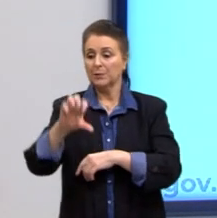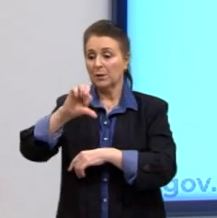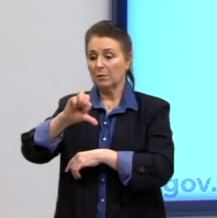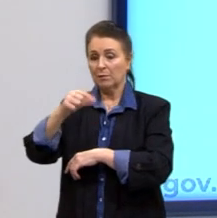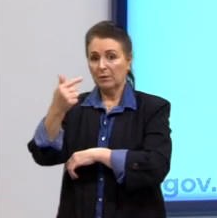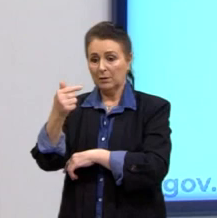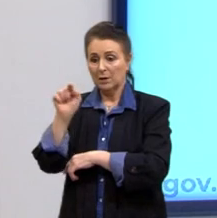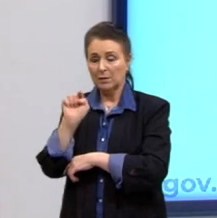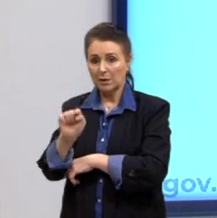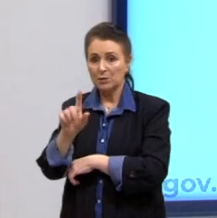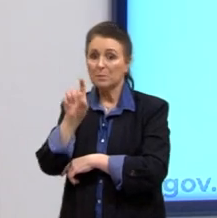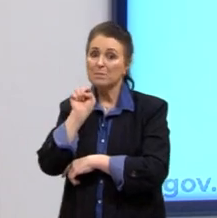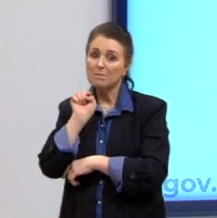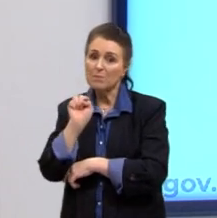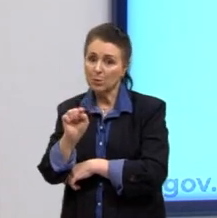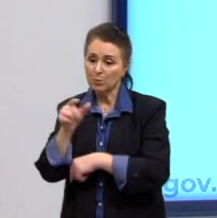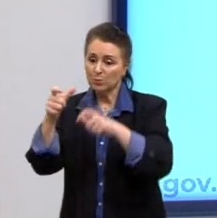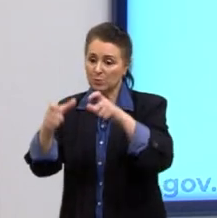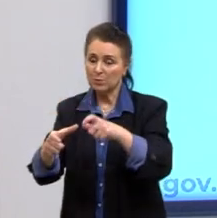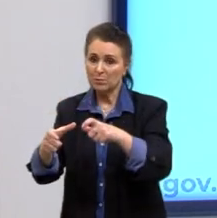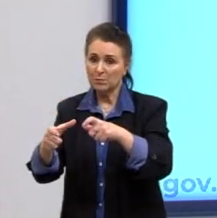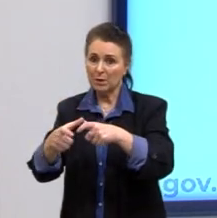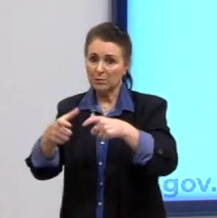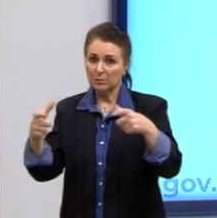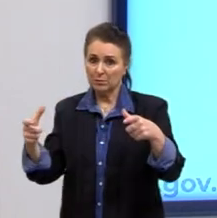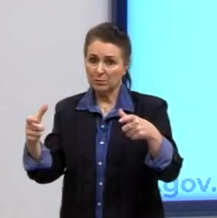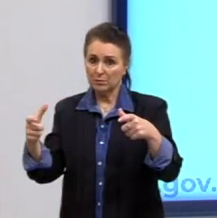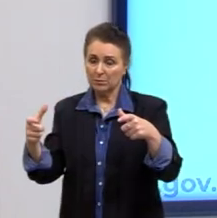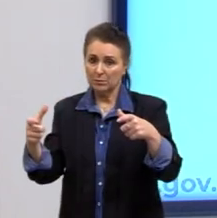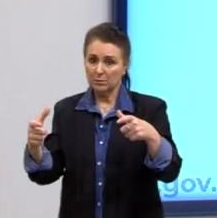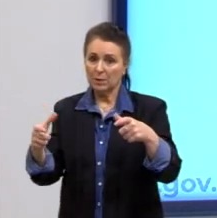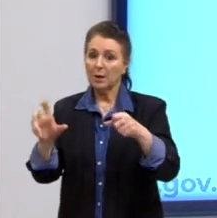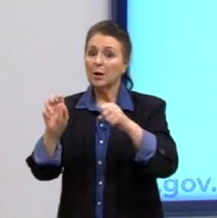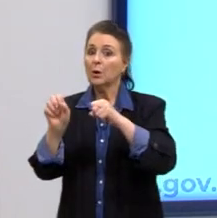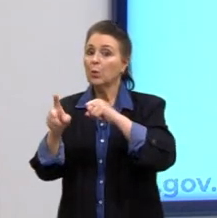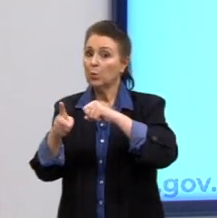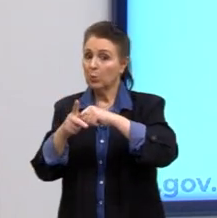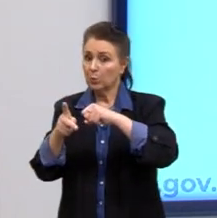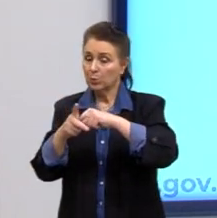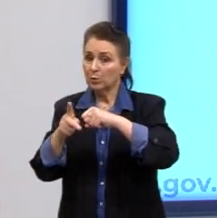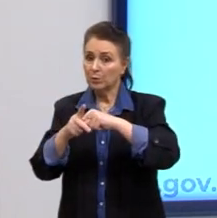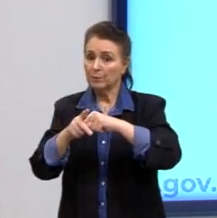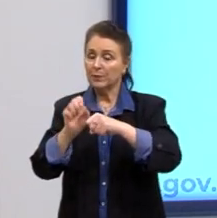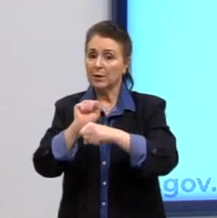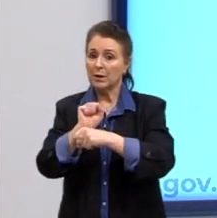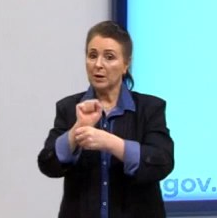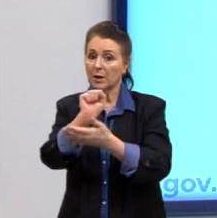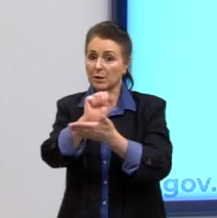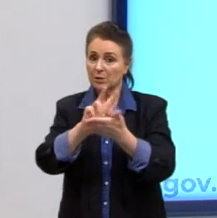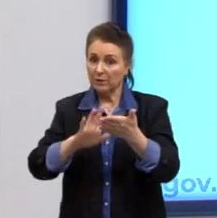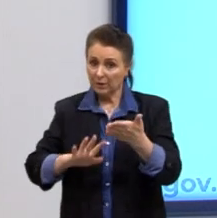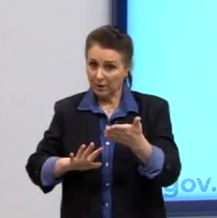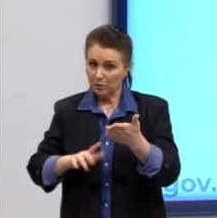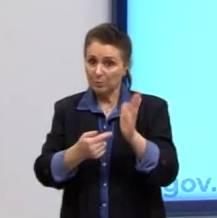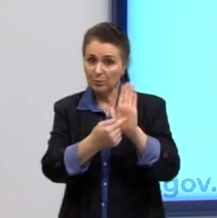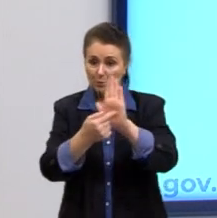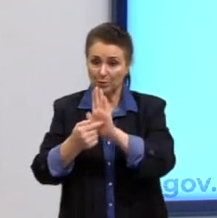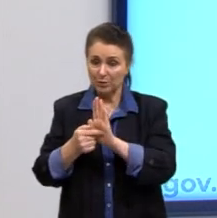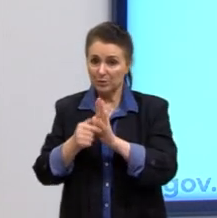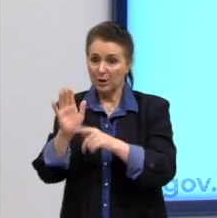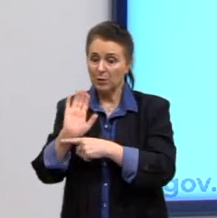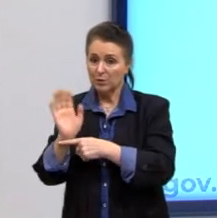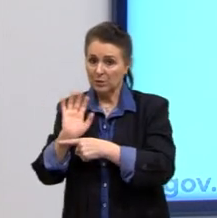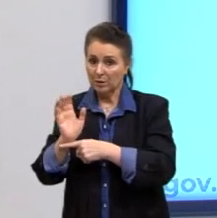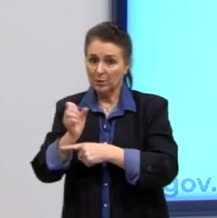97, 1.000 salas. Com a expansão dos shopping centers, a atividade de exibição se reorganizou. O número